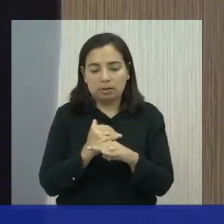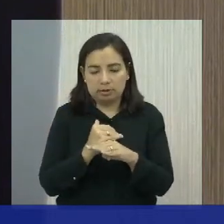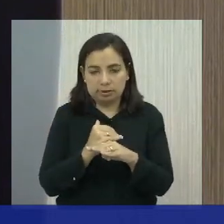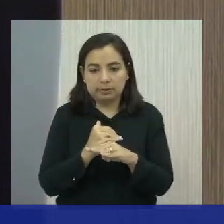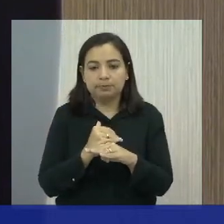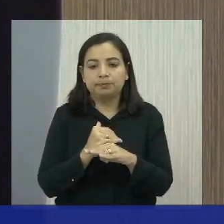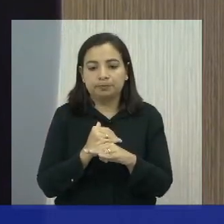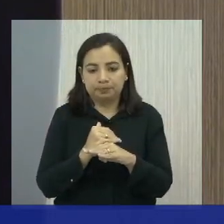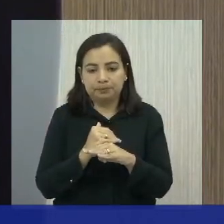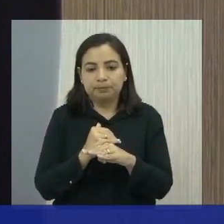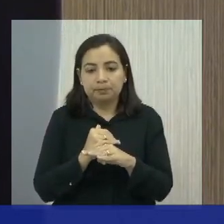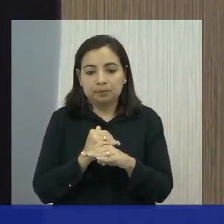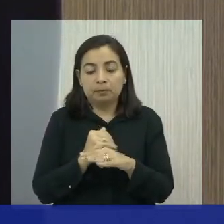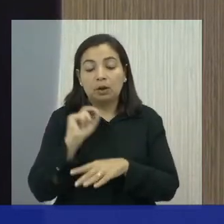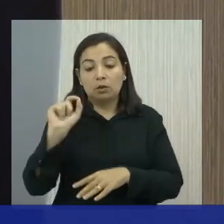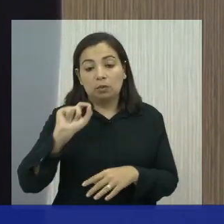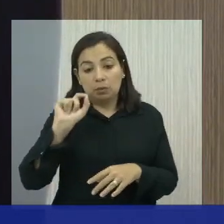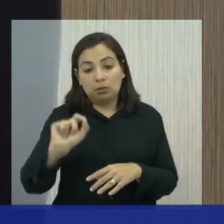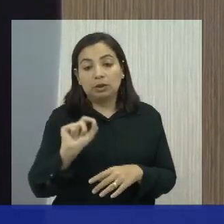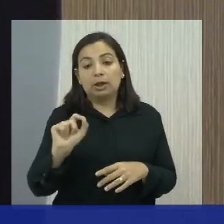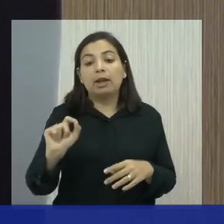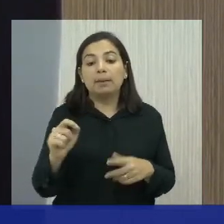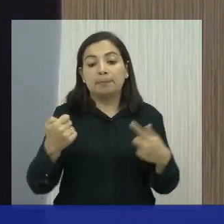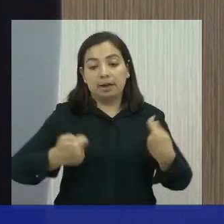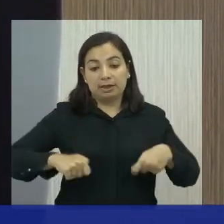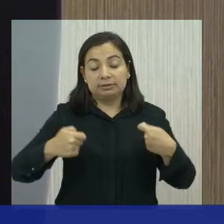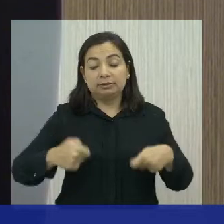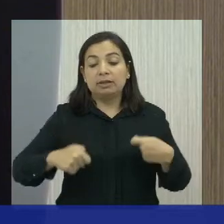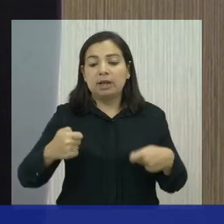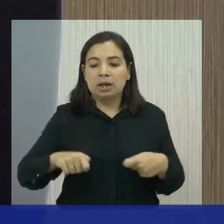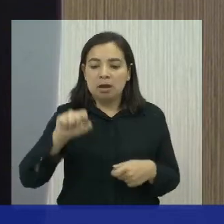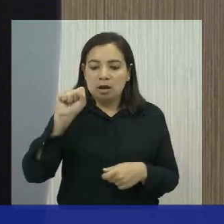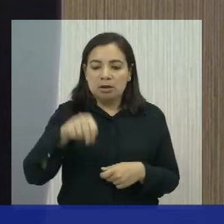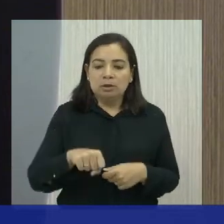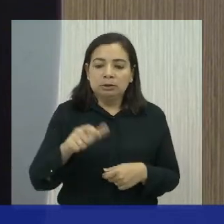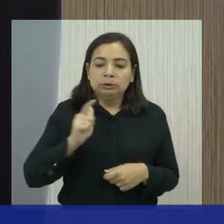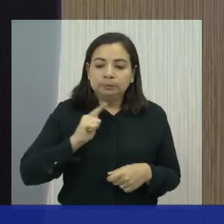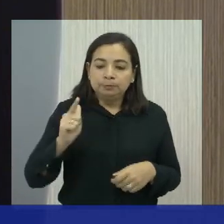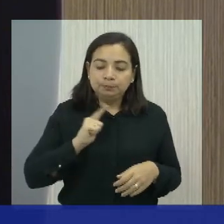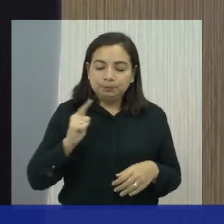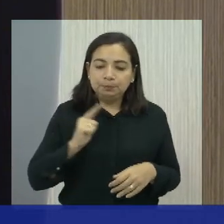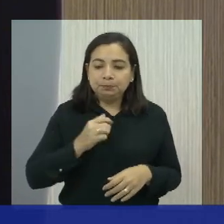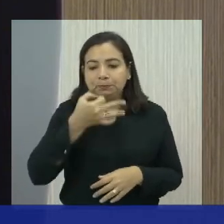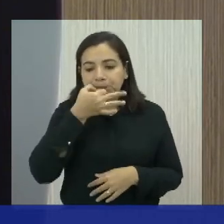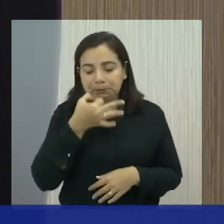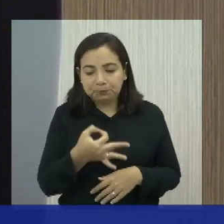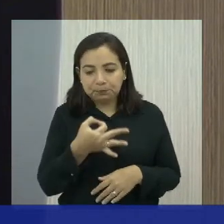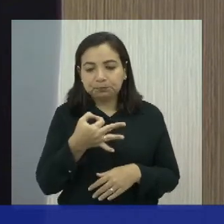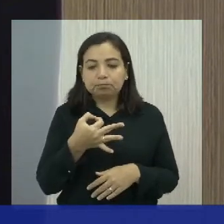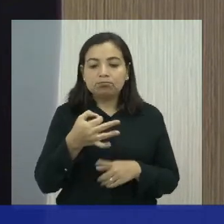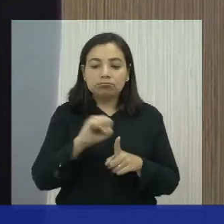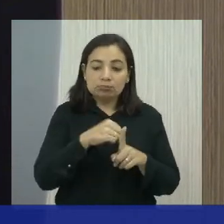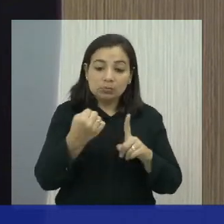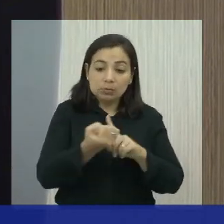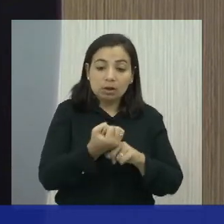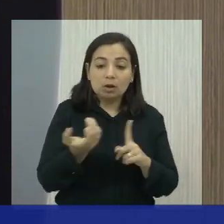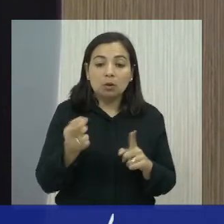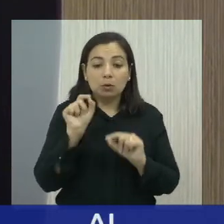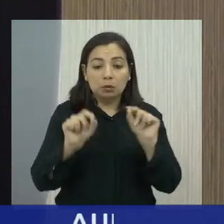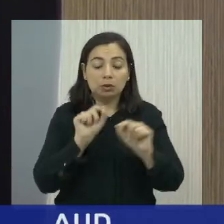em que se deve, sim, ter uma participação da sociedade quando se trata